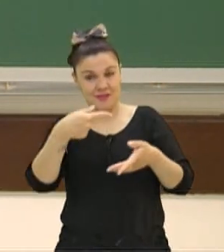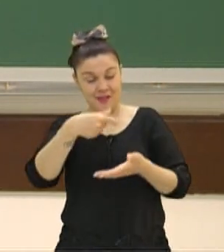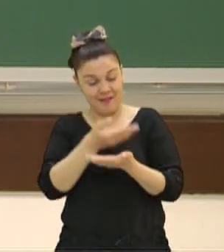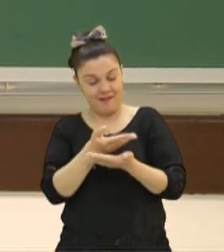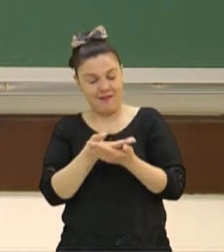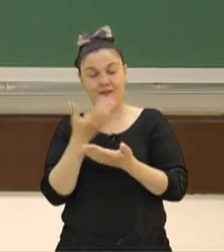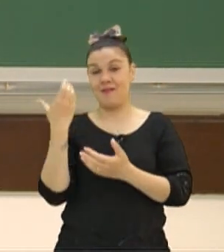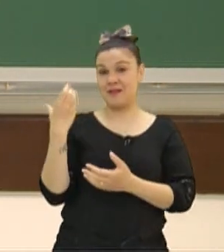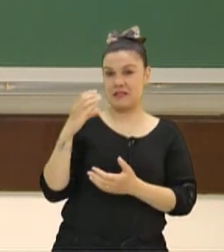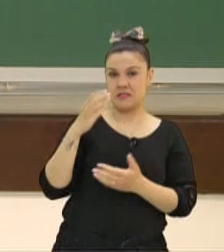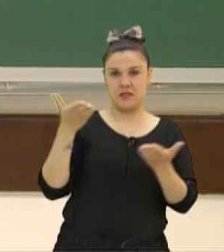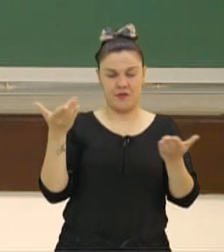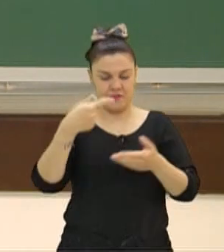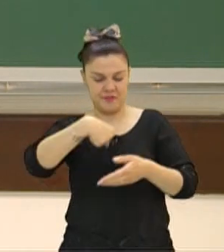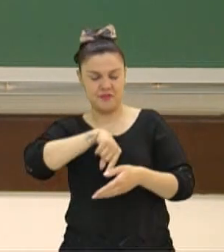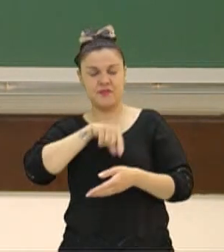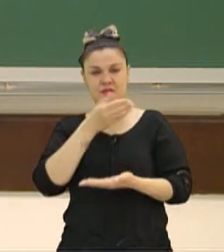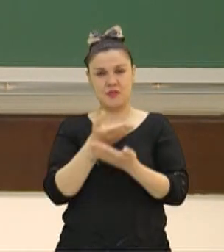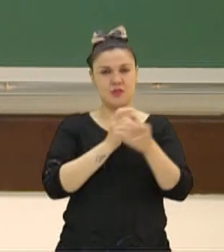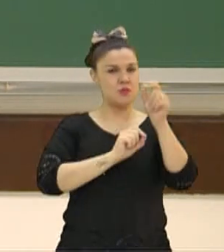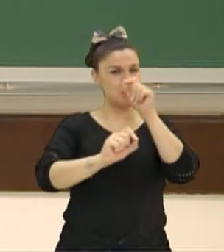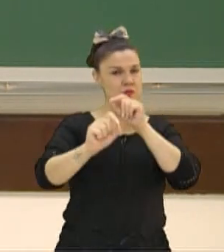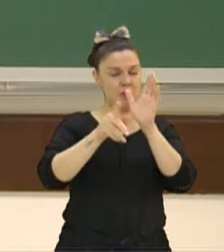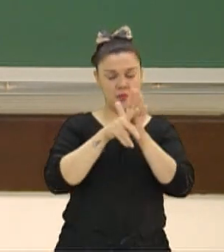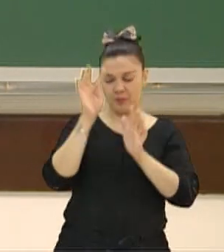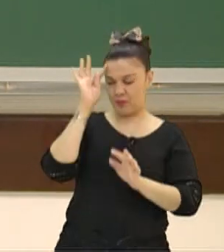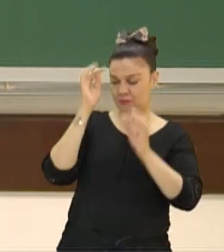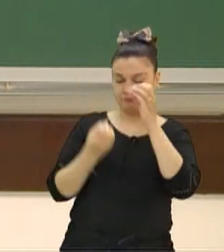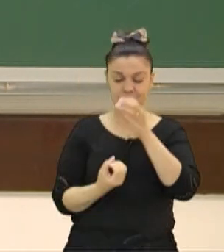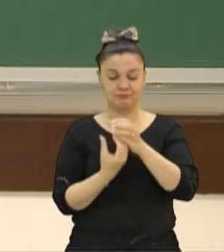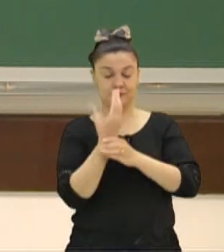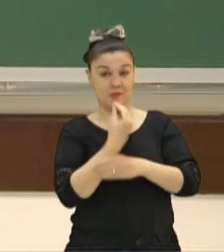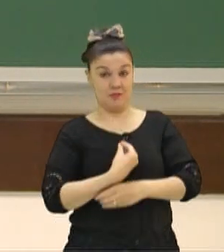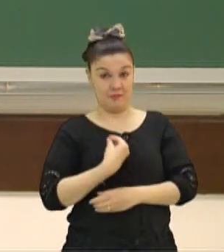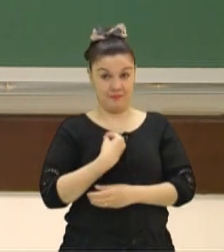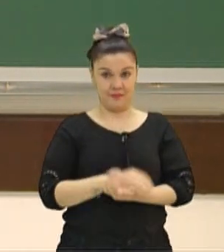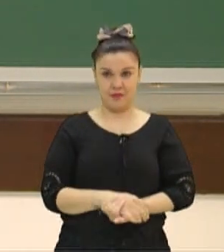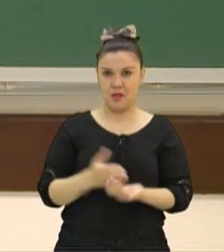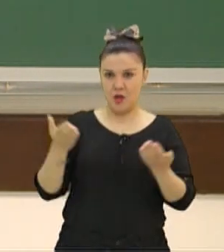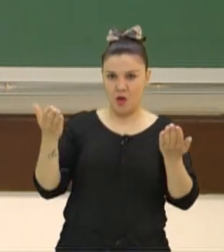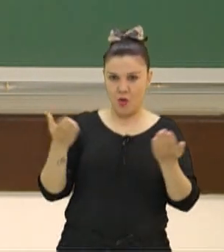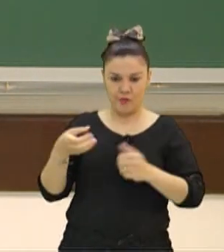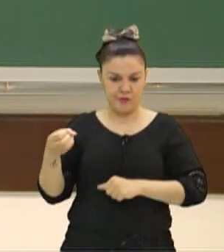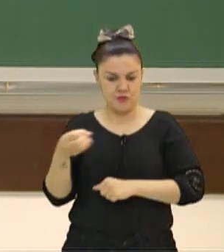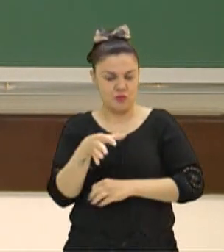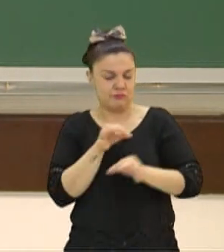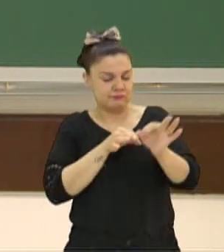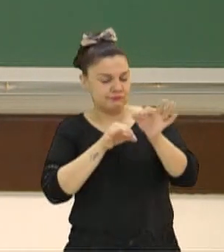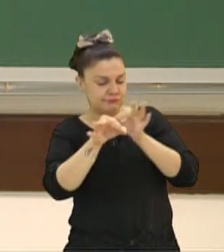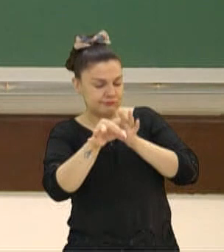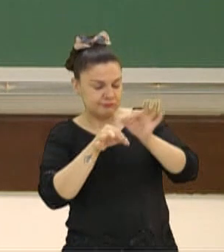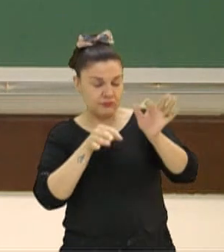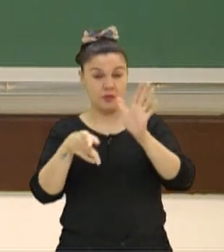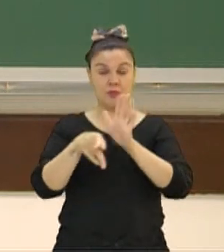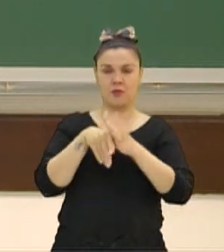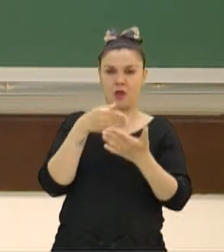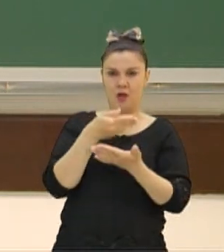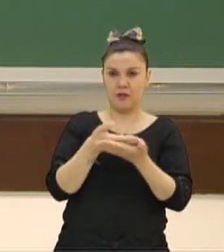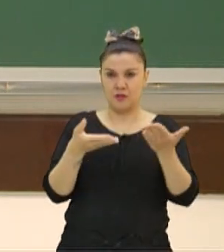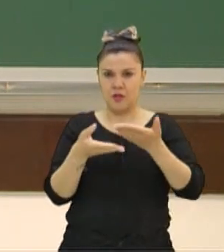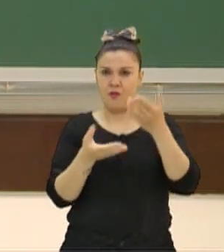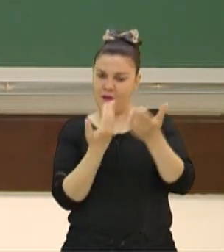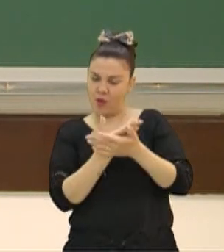aula de ciências, onde vamos falar sobre as teorias de origem da vida. Estamos com um novo formato, então a nossa aula vai ser